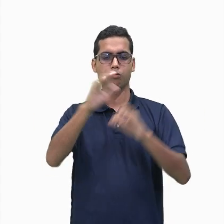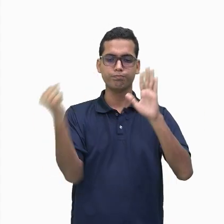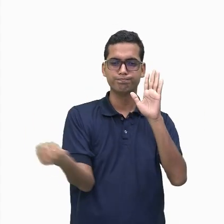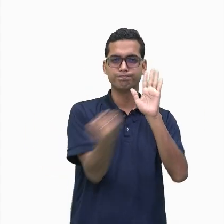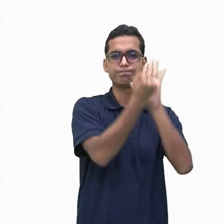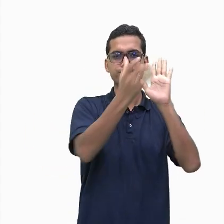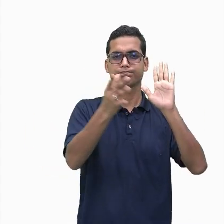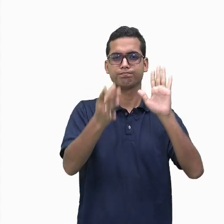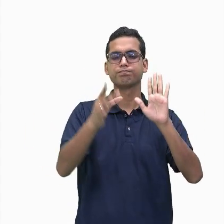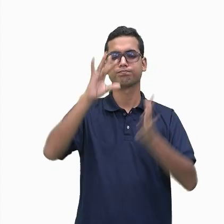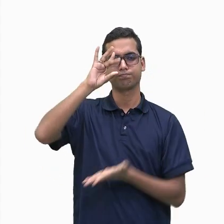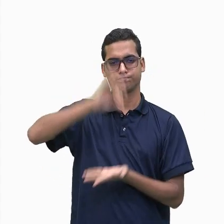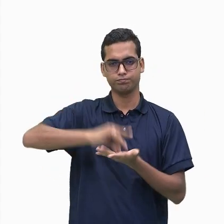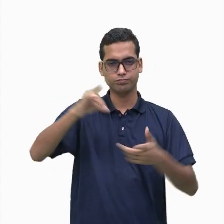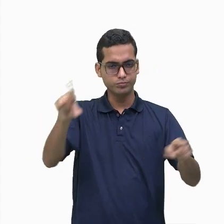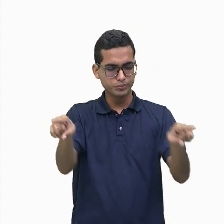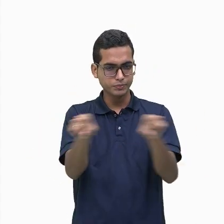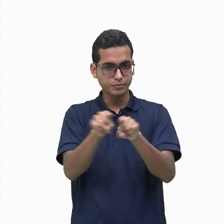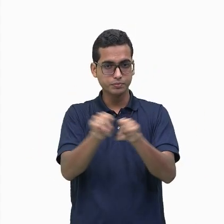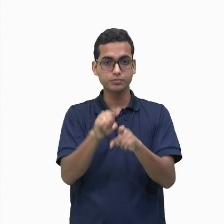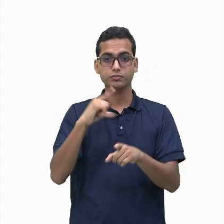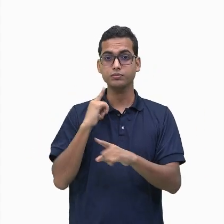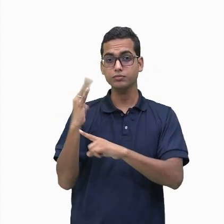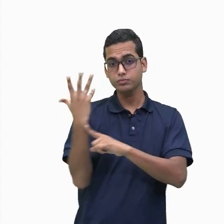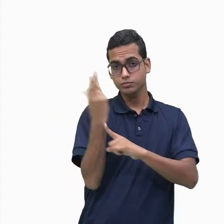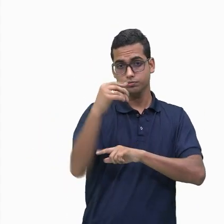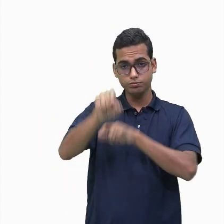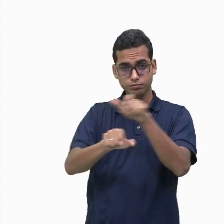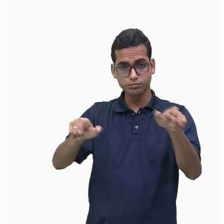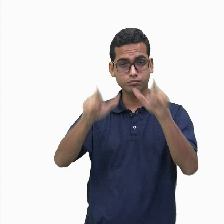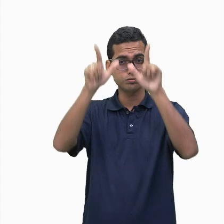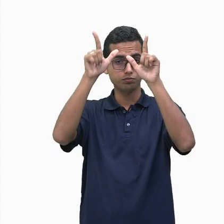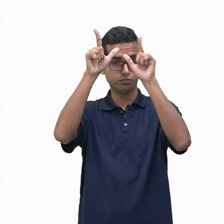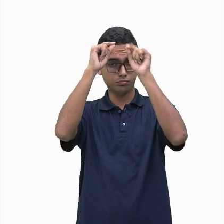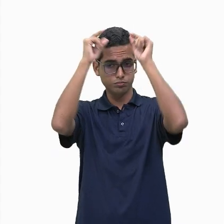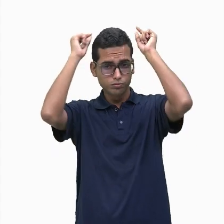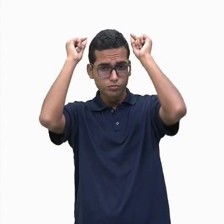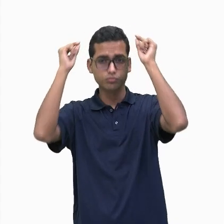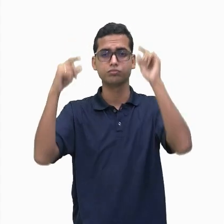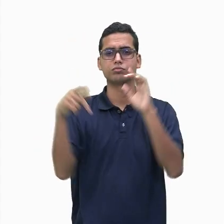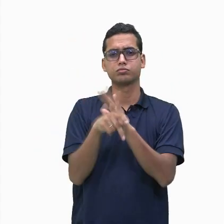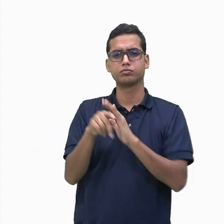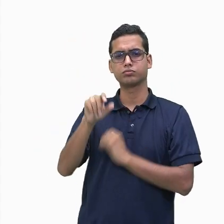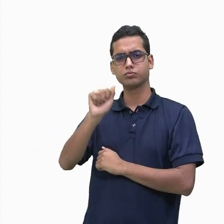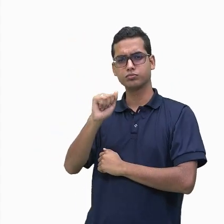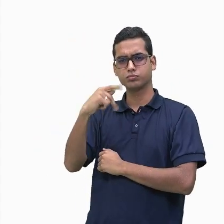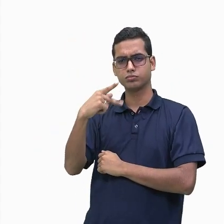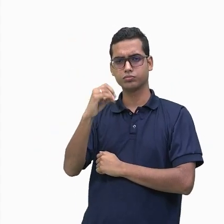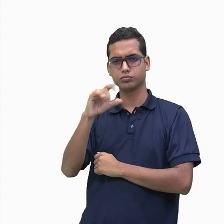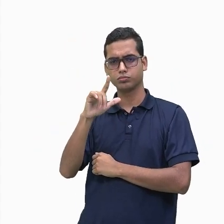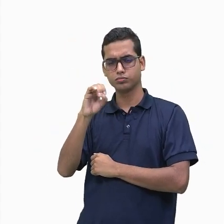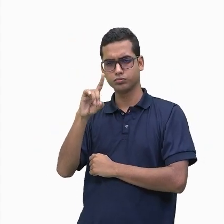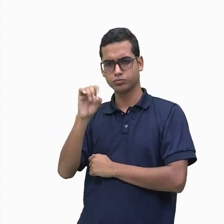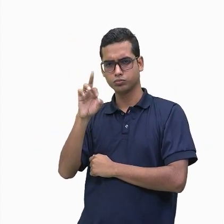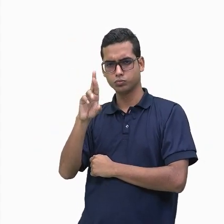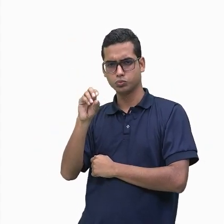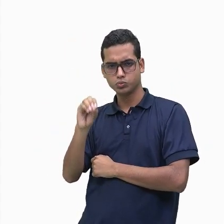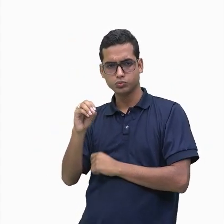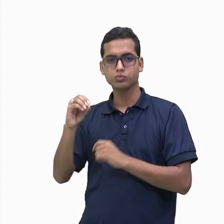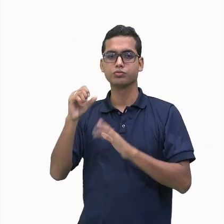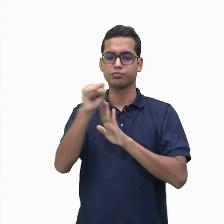tá? Existem pinturas dos artistas, né, greco Apolodoro do século V